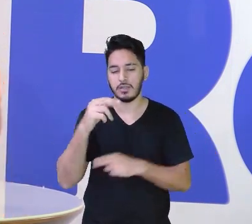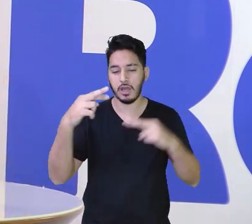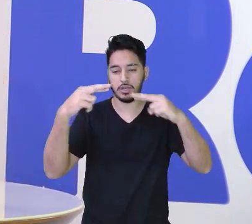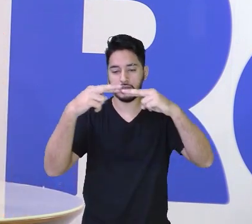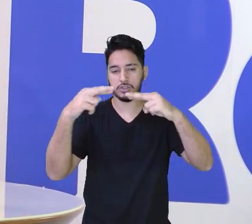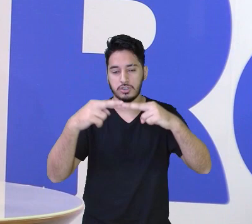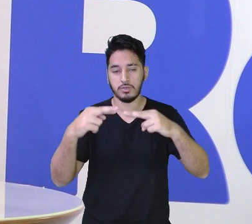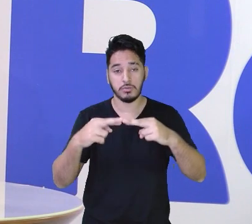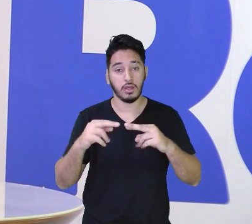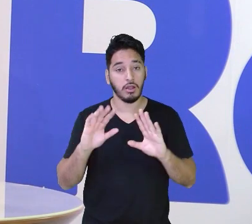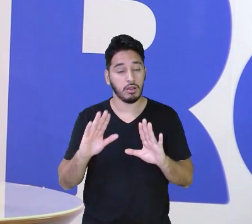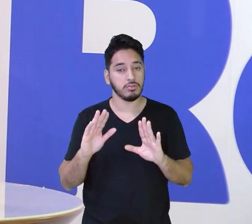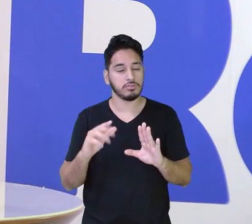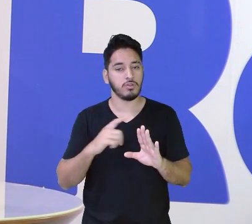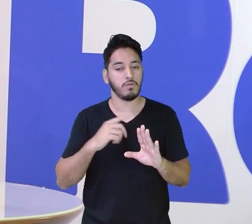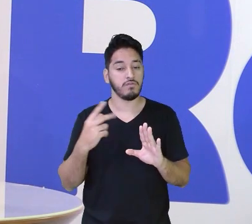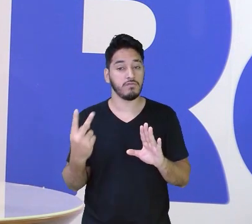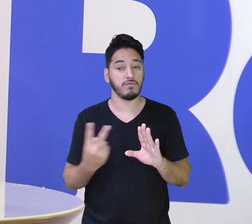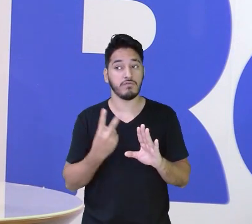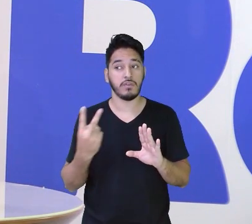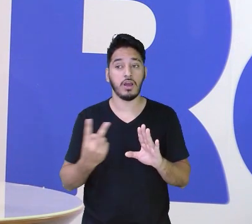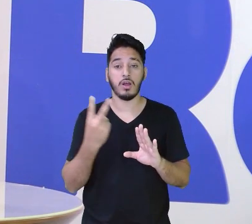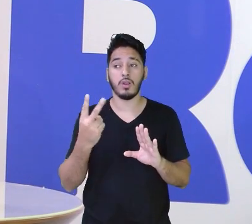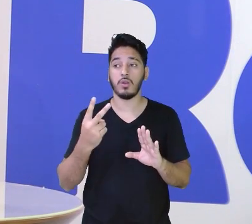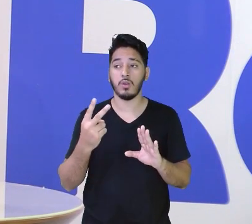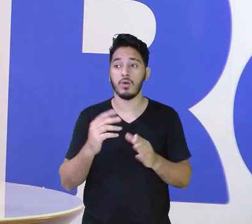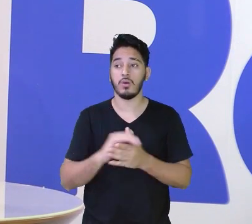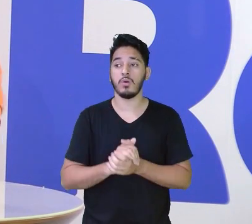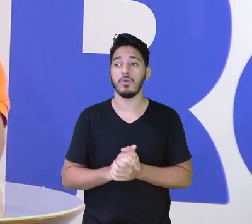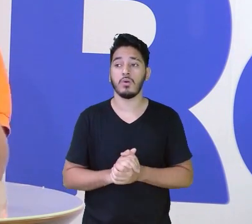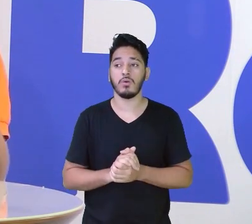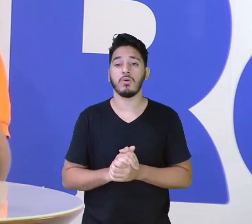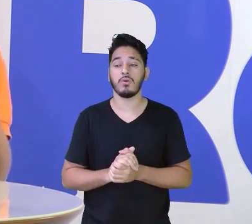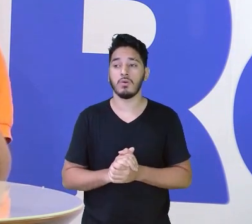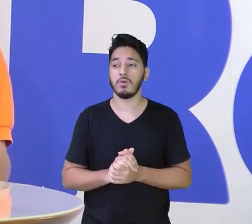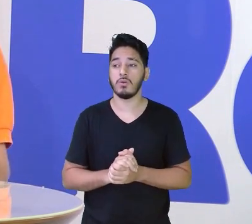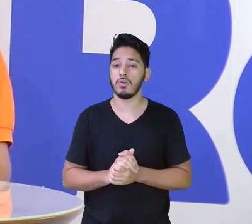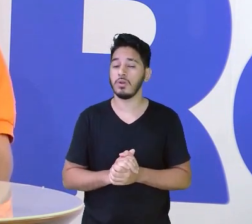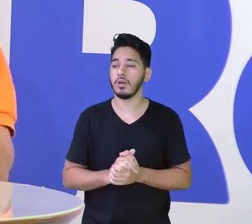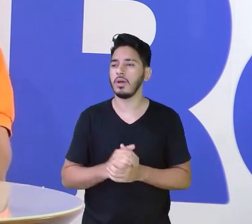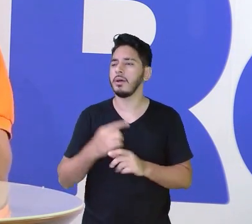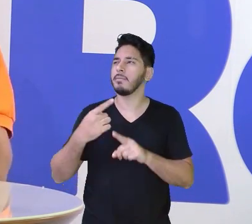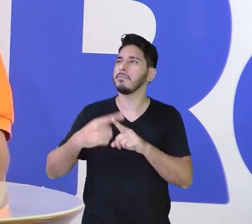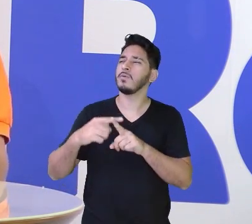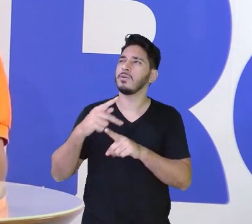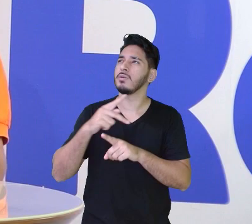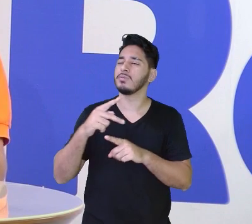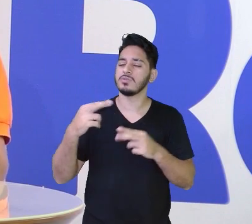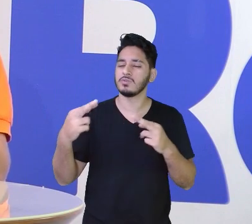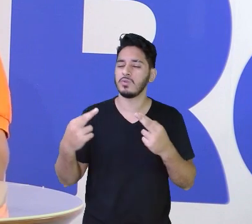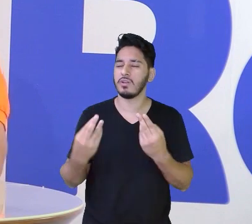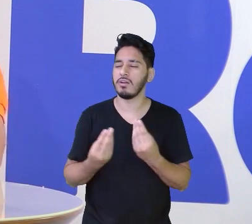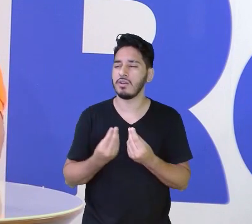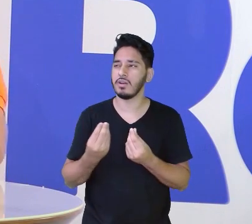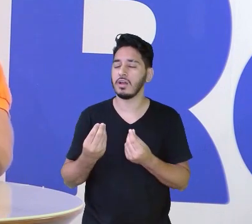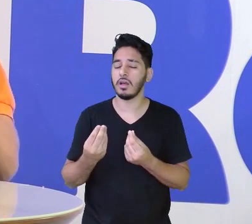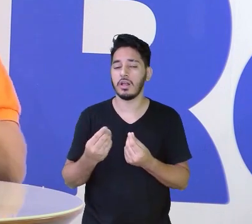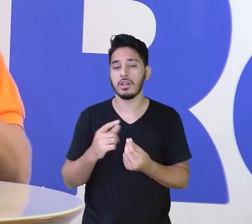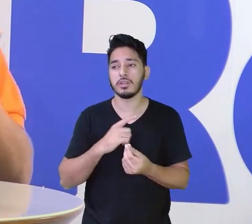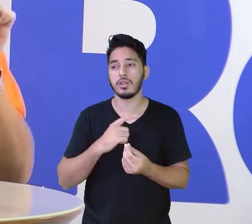elas enriquecem, né, os poemas, né? Por que, professora? A rima, ela dá